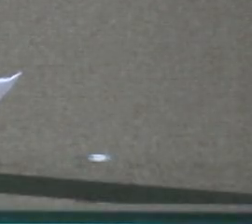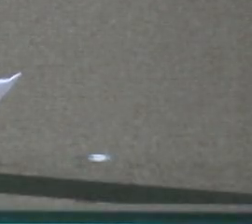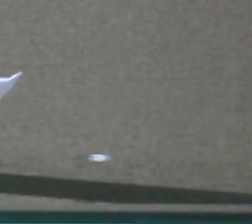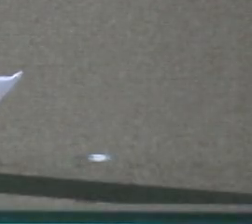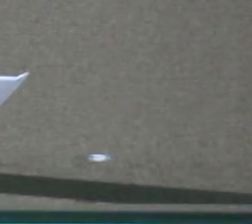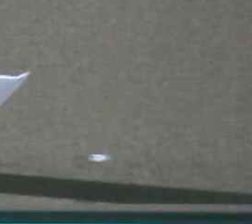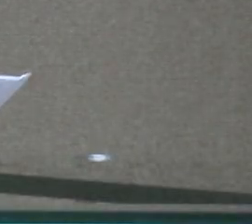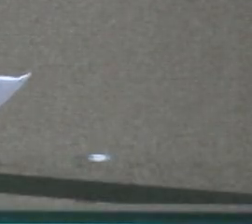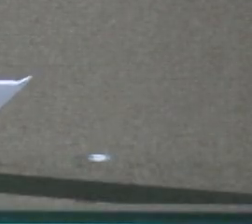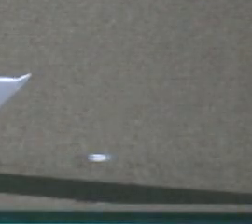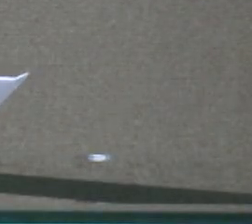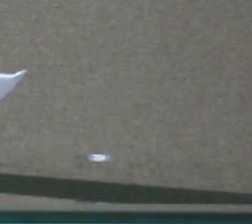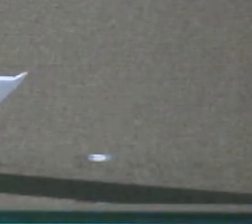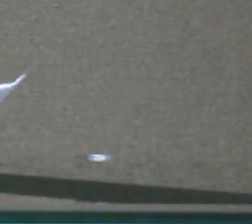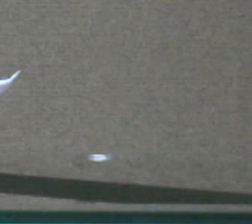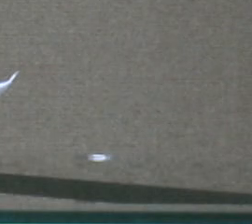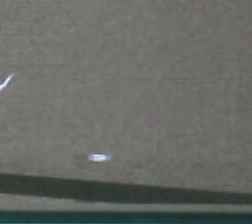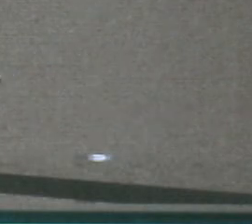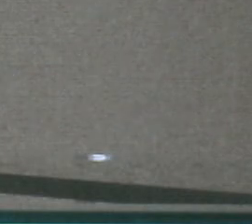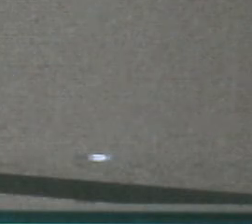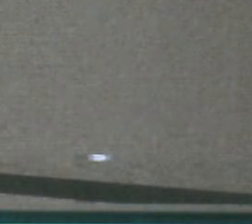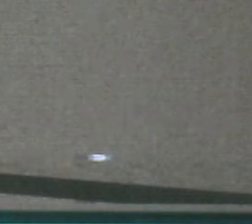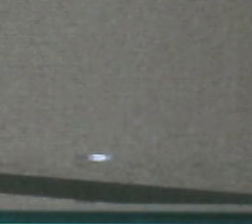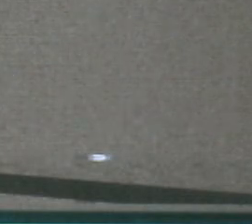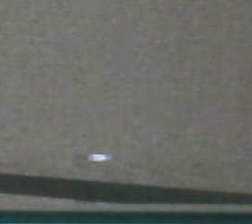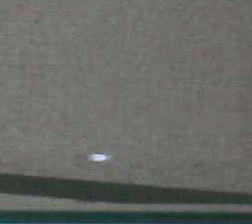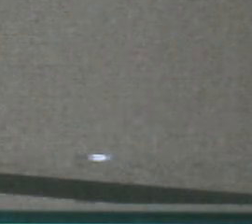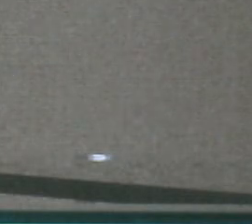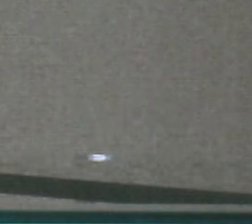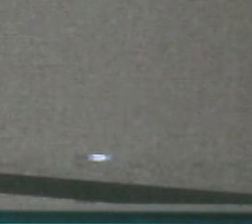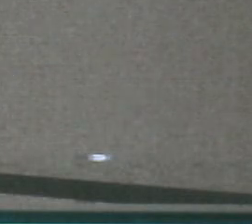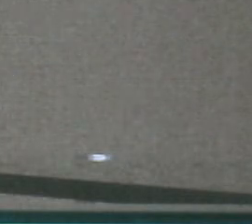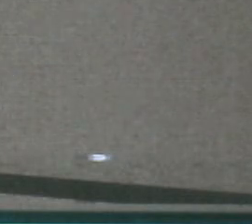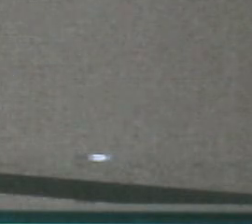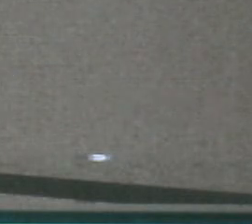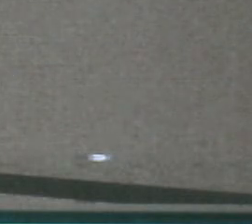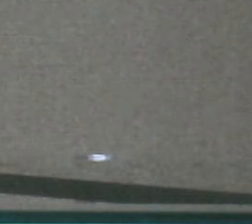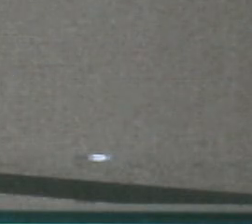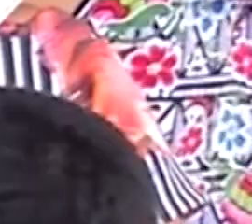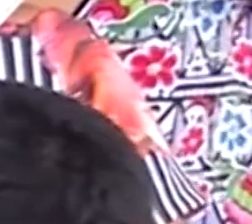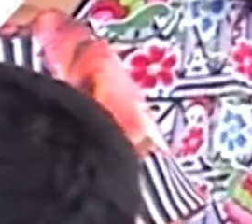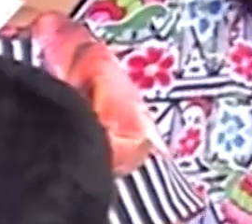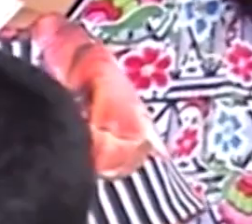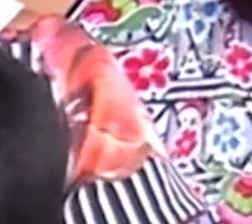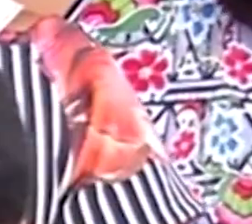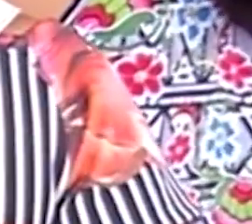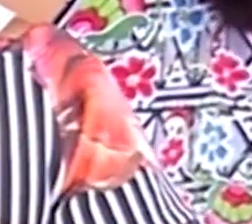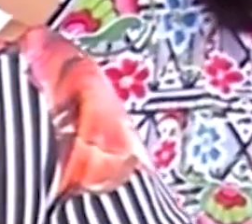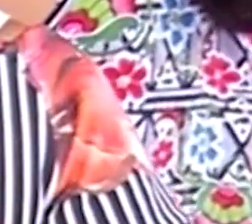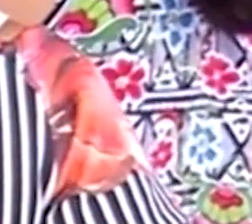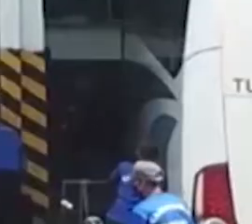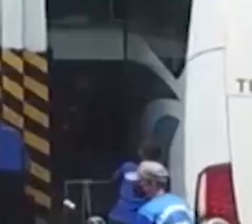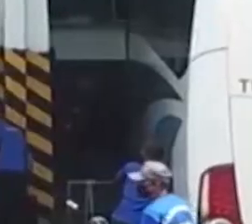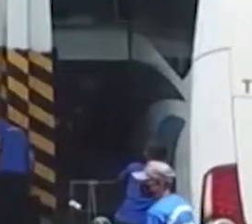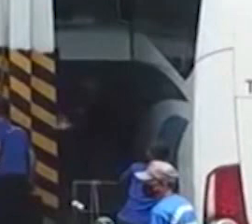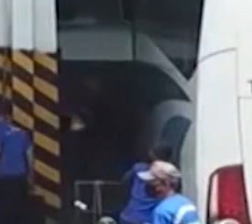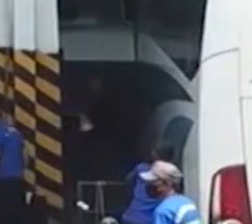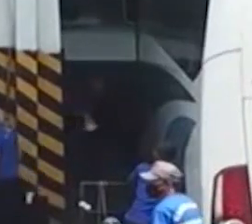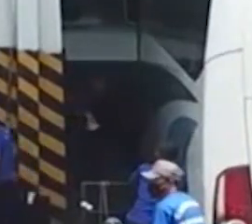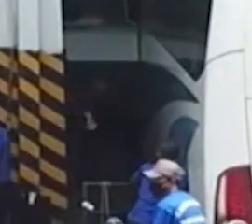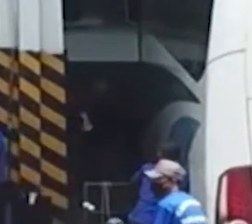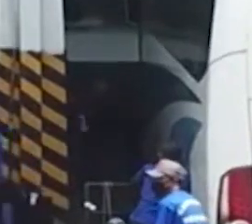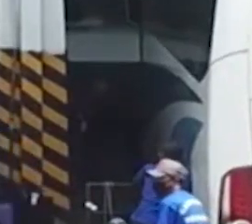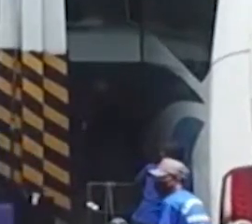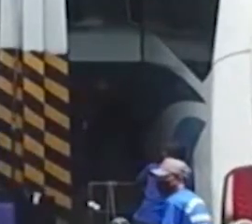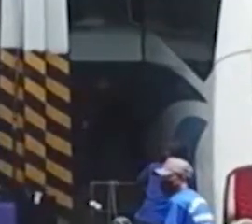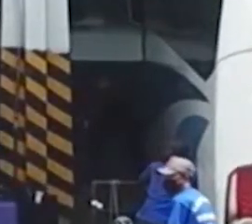do PL, estudantes de ensino técnico também estão inclusos neste benefício, desde que resida em município diferente da